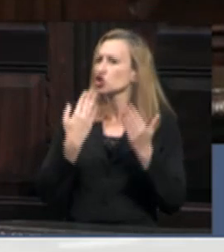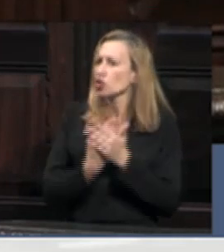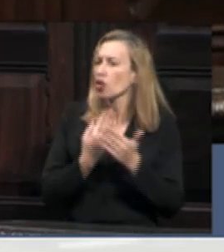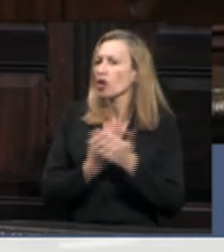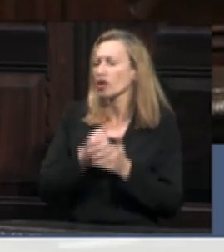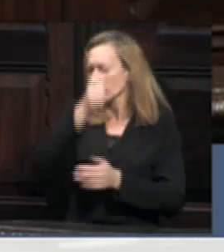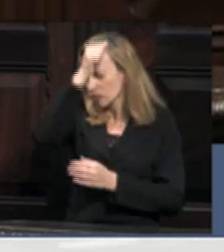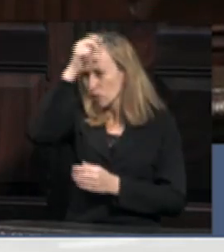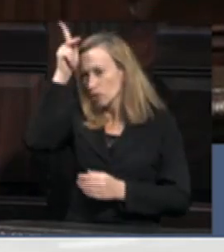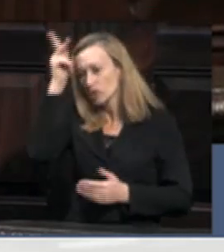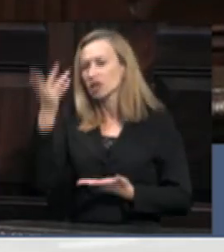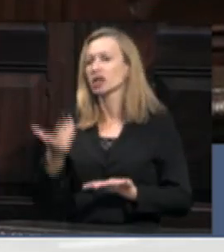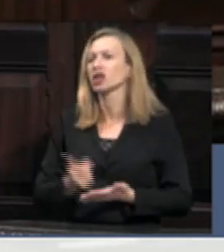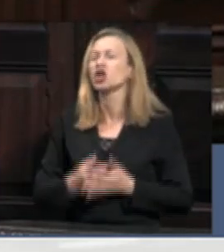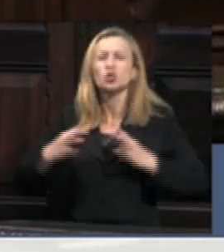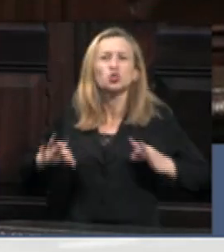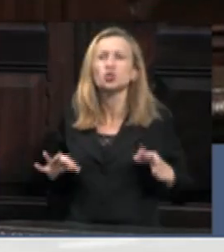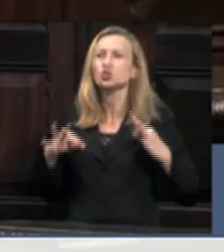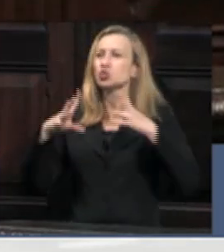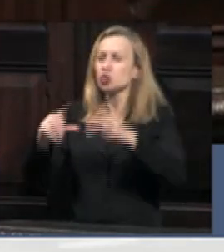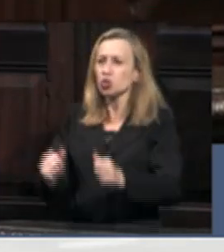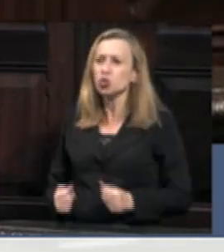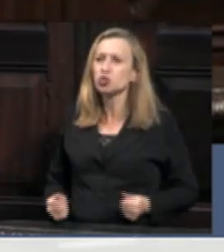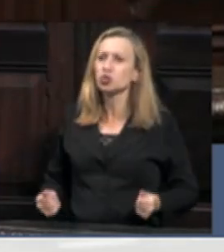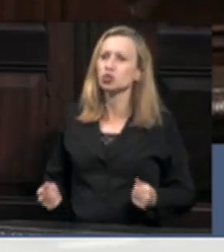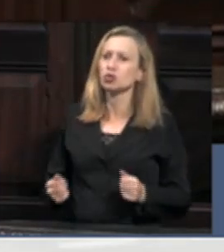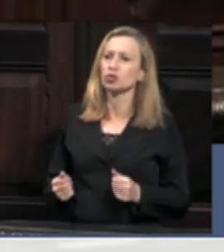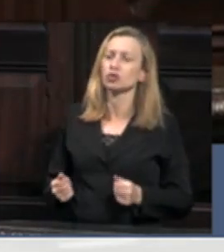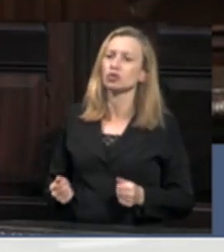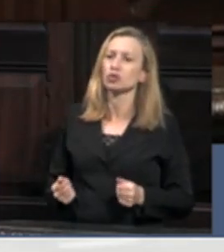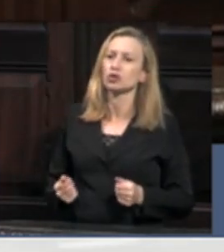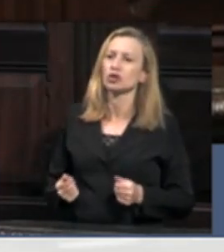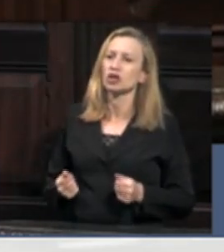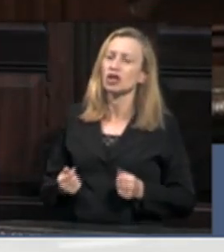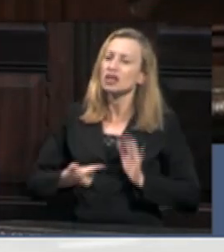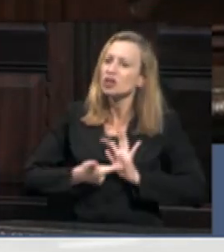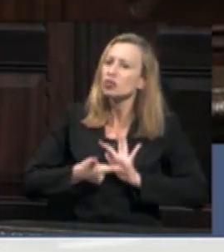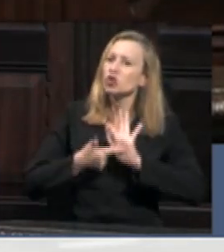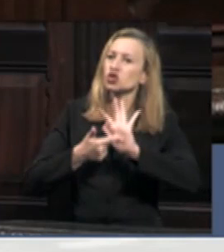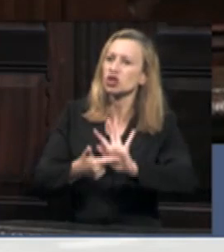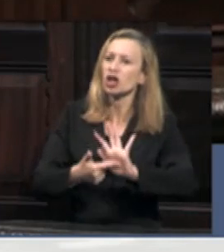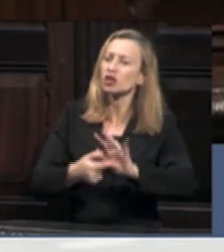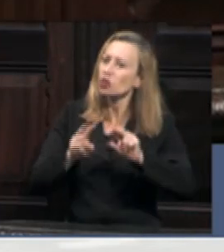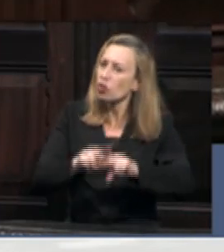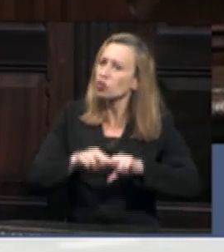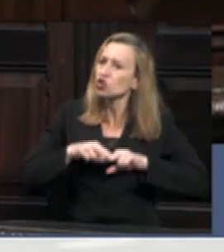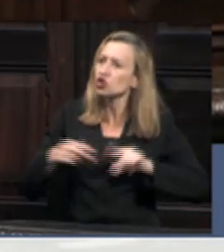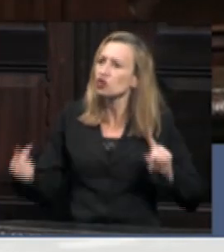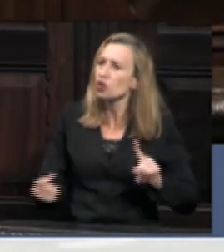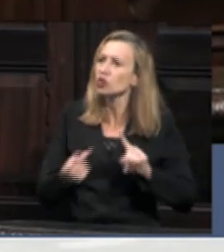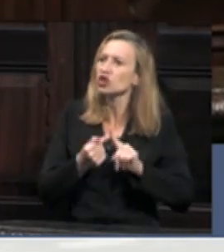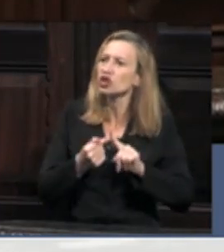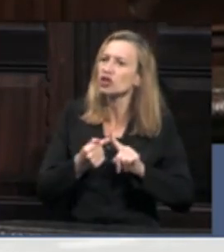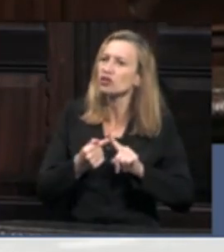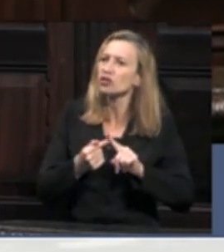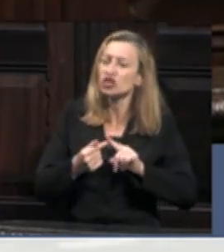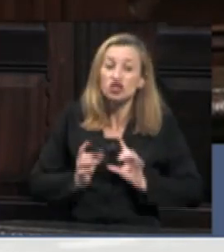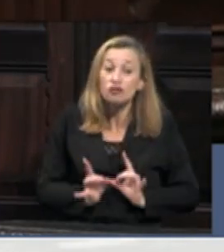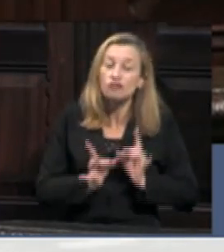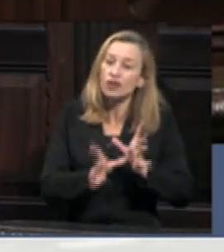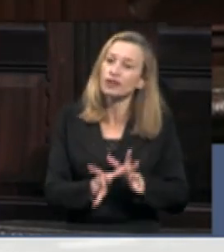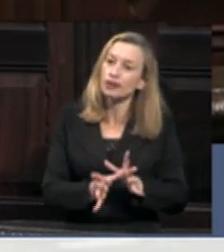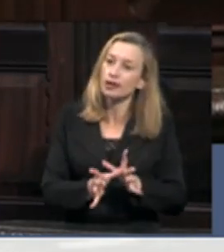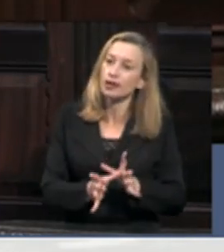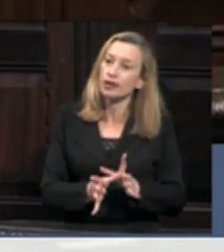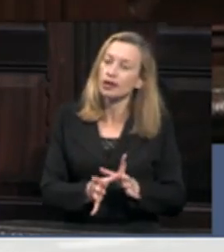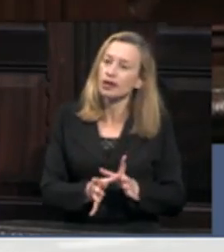ameaçada. Tudo está sendo colocado como motivo e objetivo de privatização, como